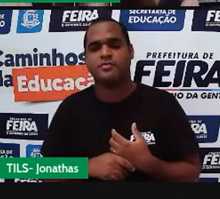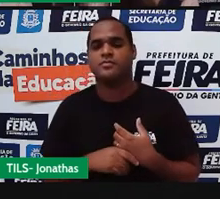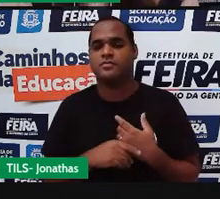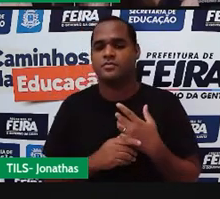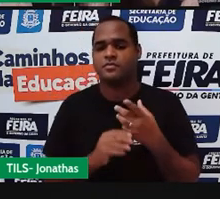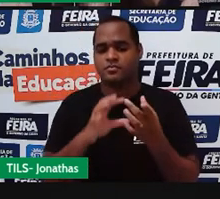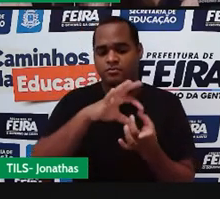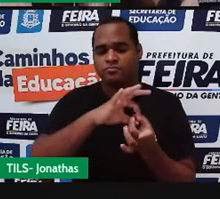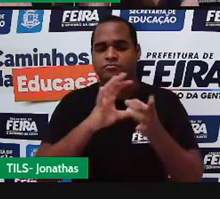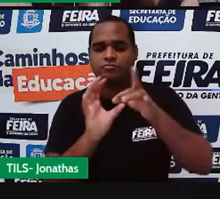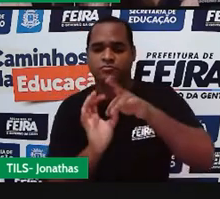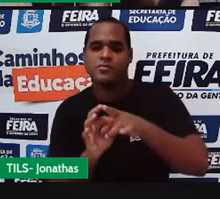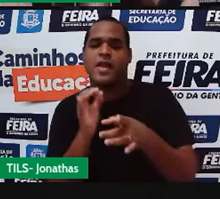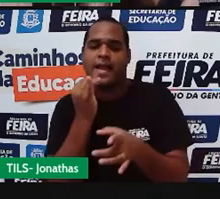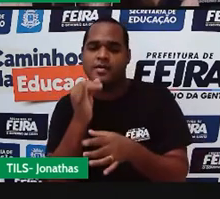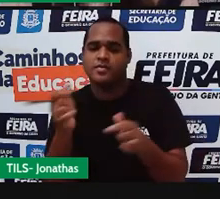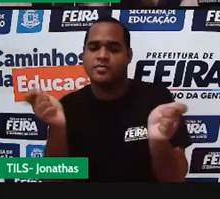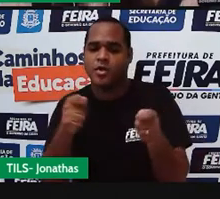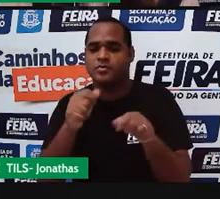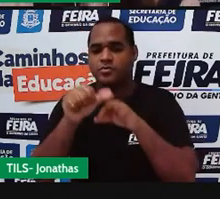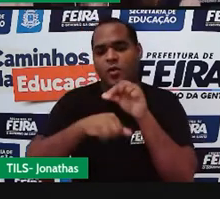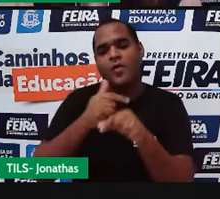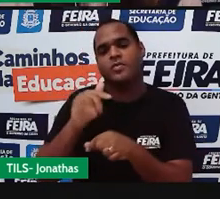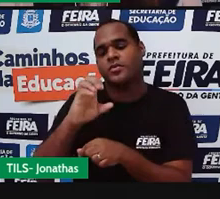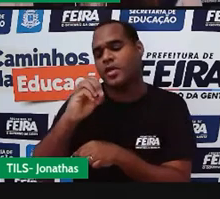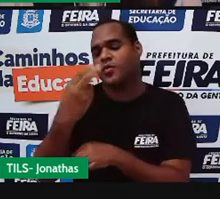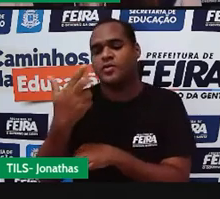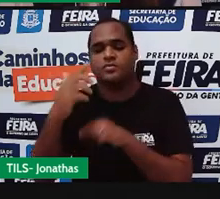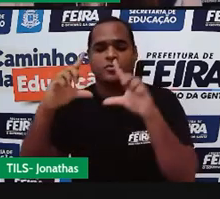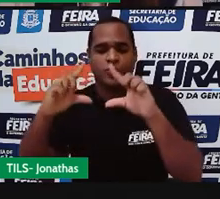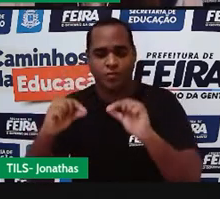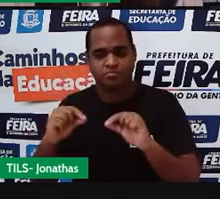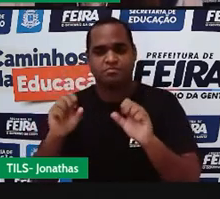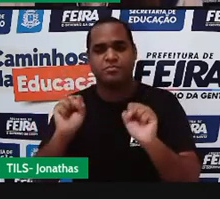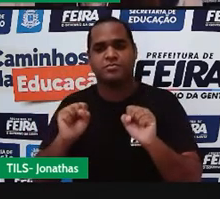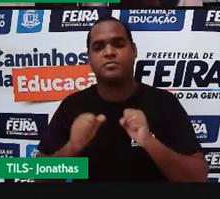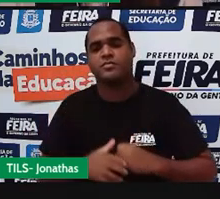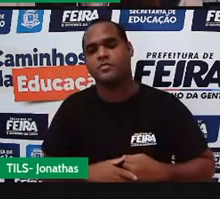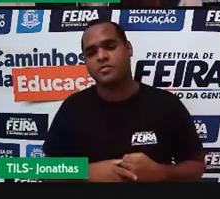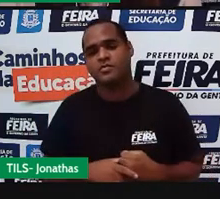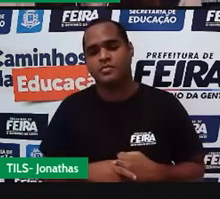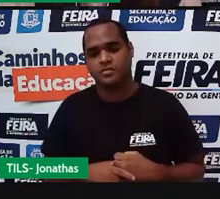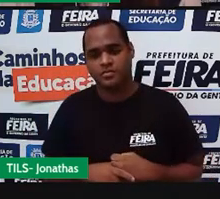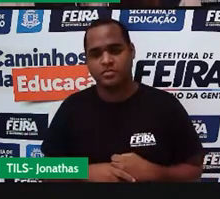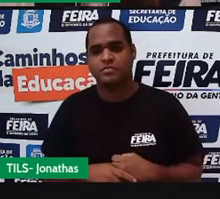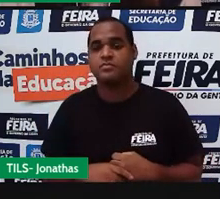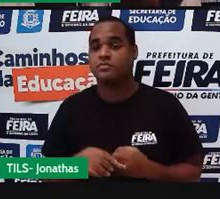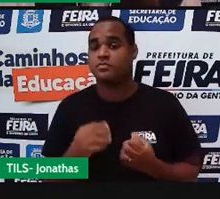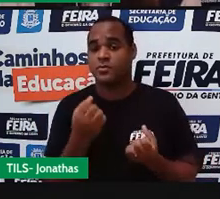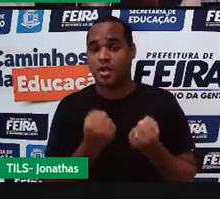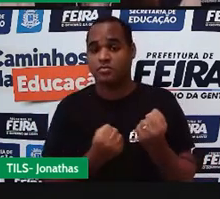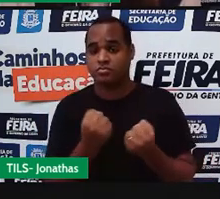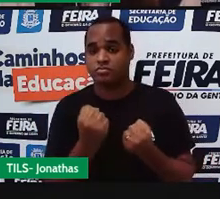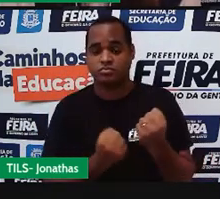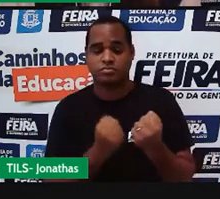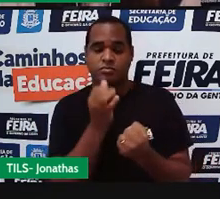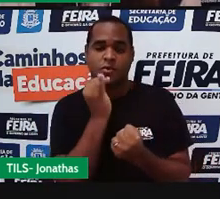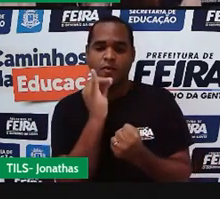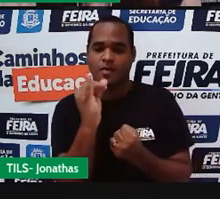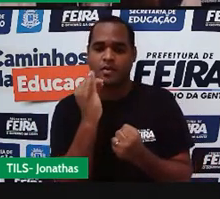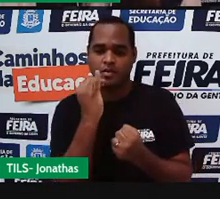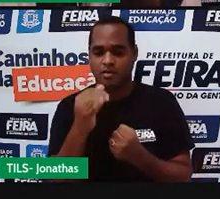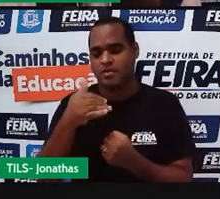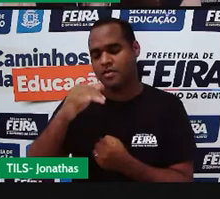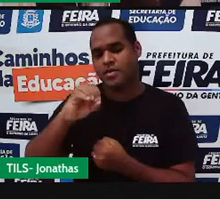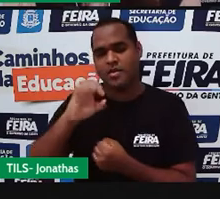necessário energia renovável para reduzir as emissões de CO2 os carros são responsáveis